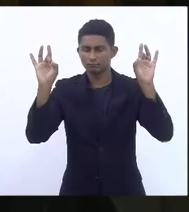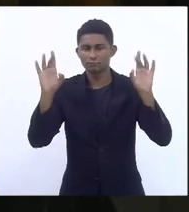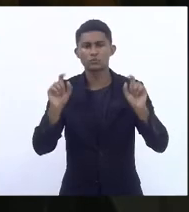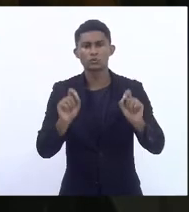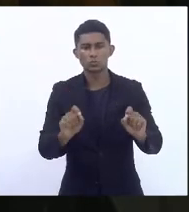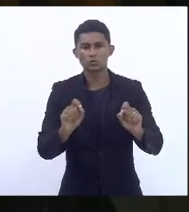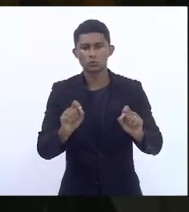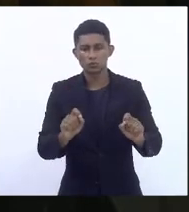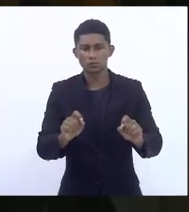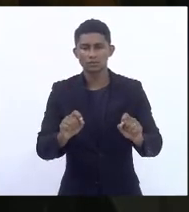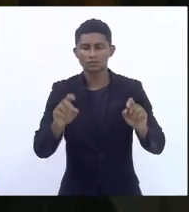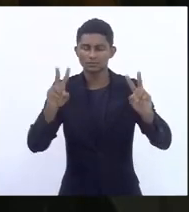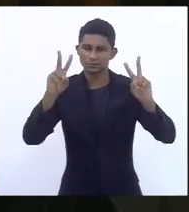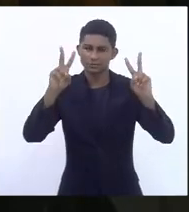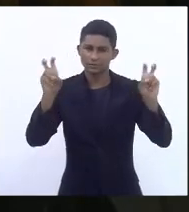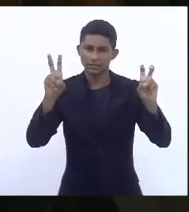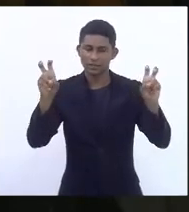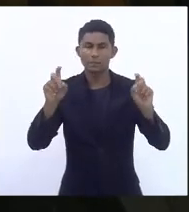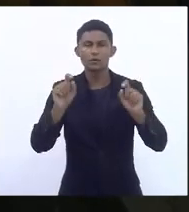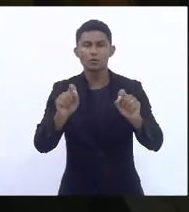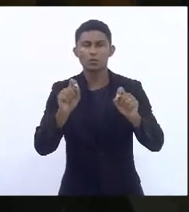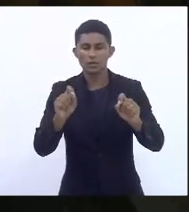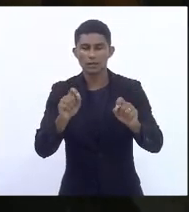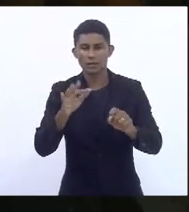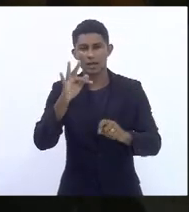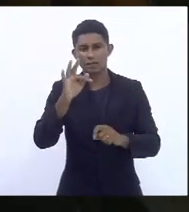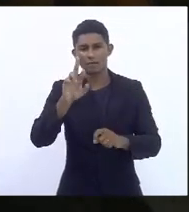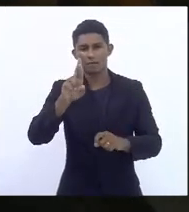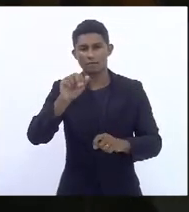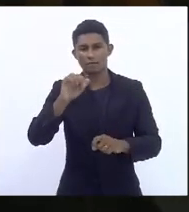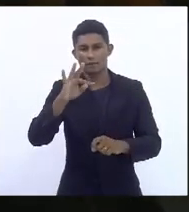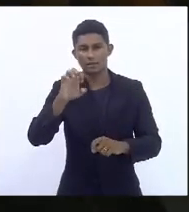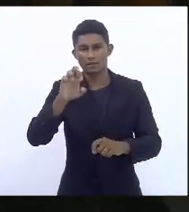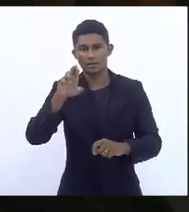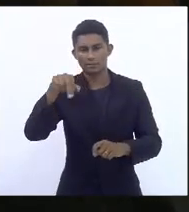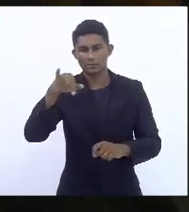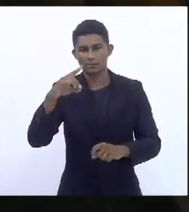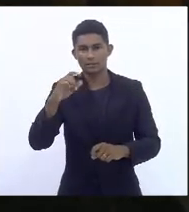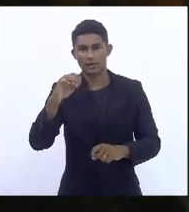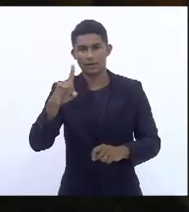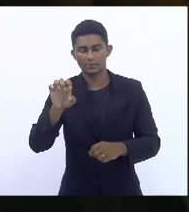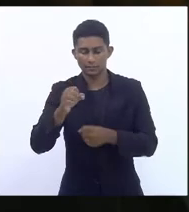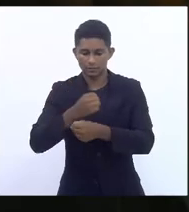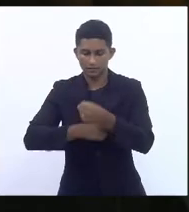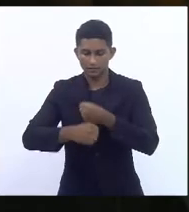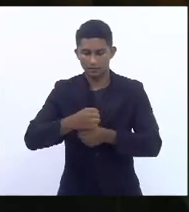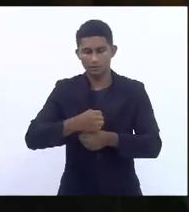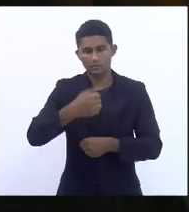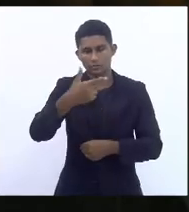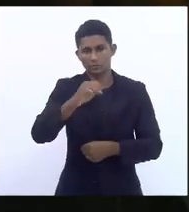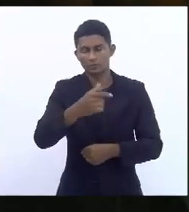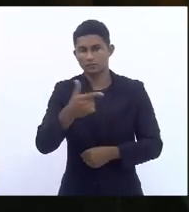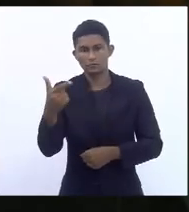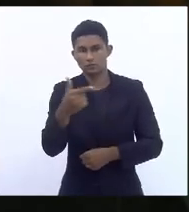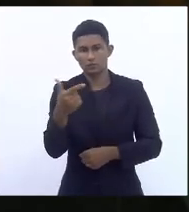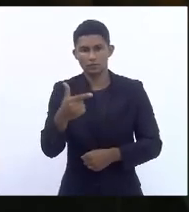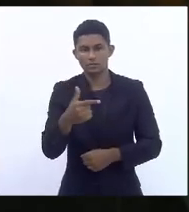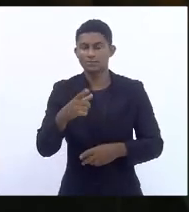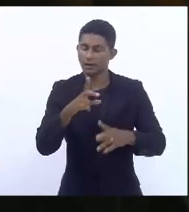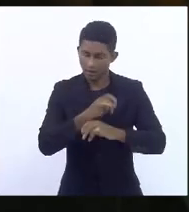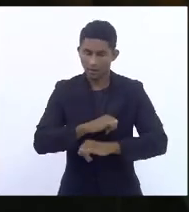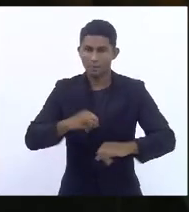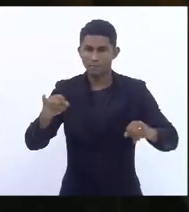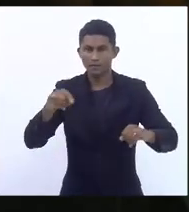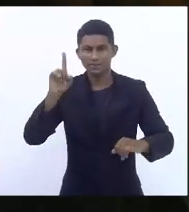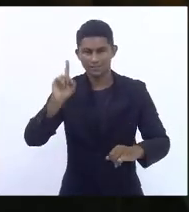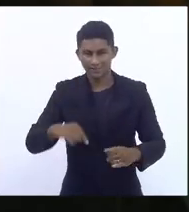da fraternidade do ano de 2022. A campanha da fraternidade é uma iniciativa da